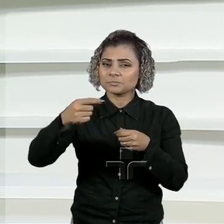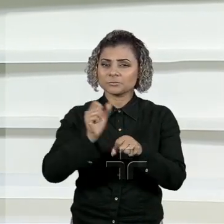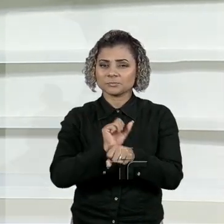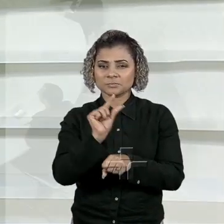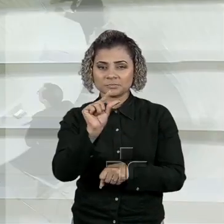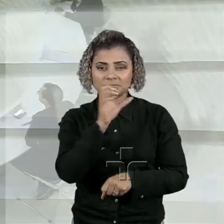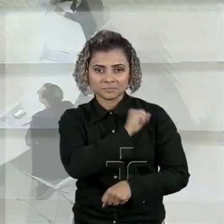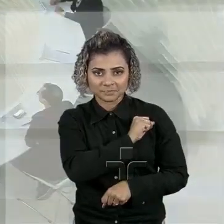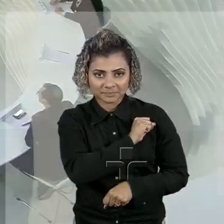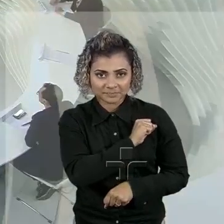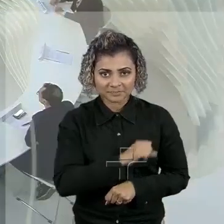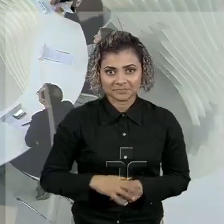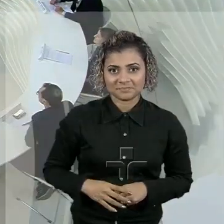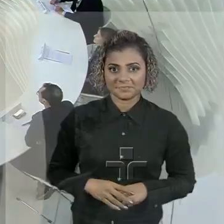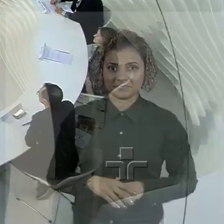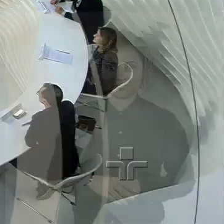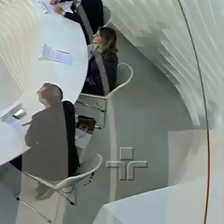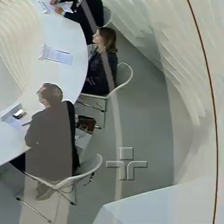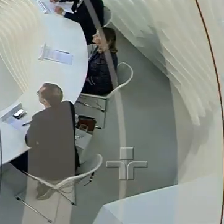instante.